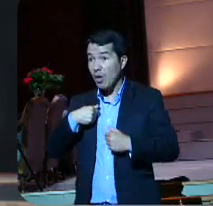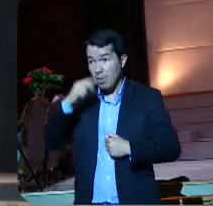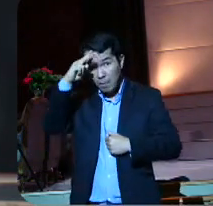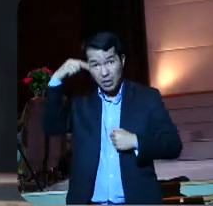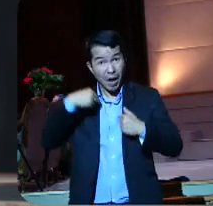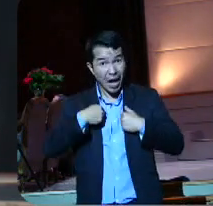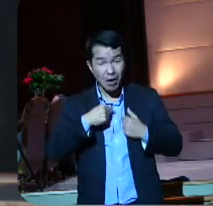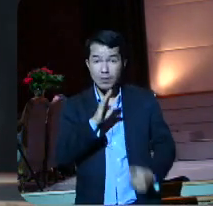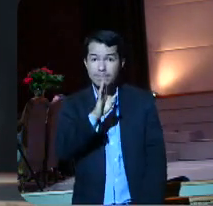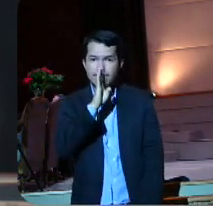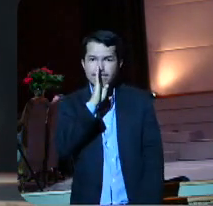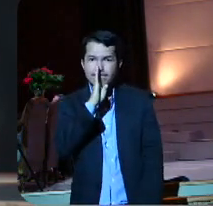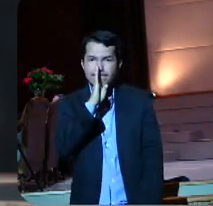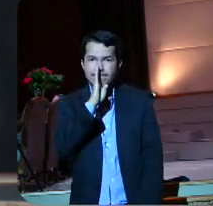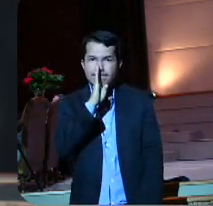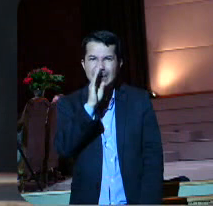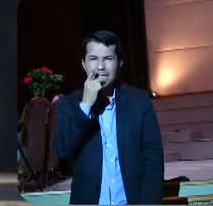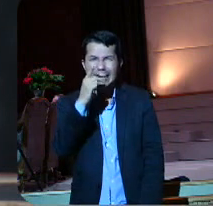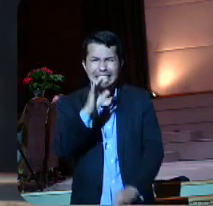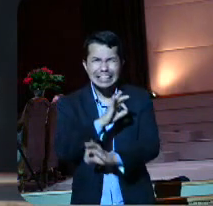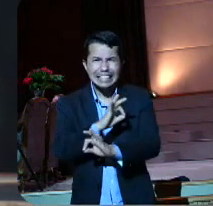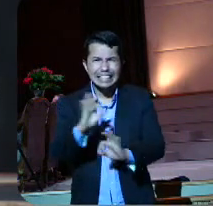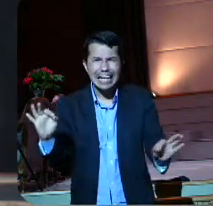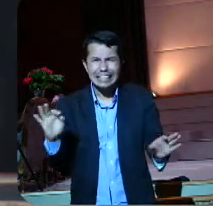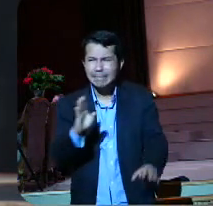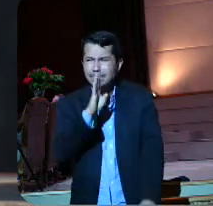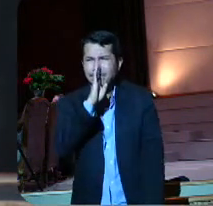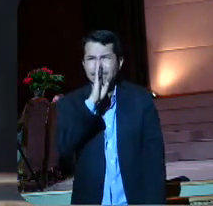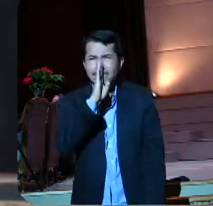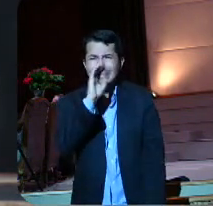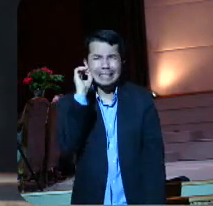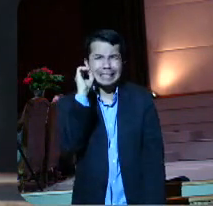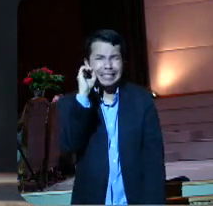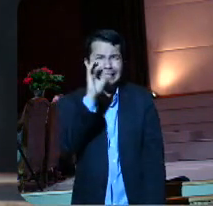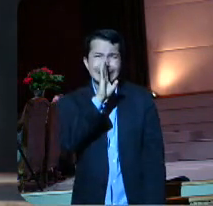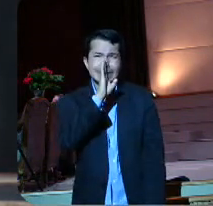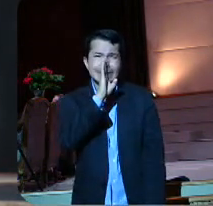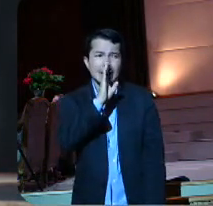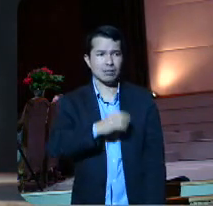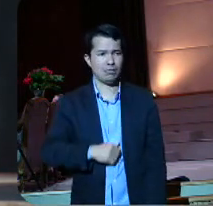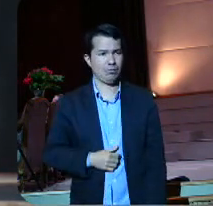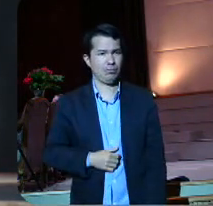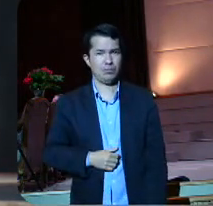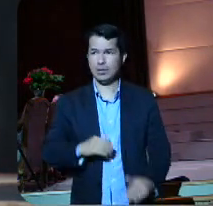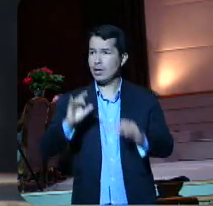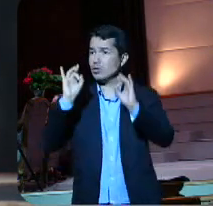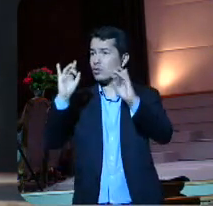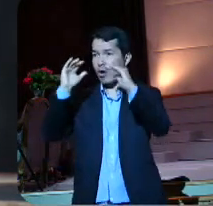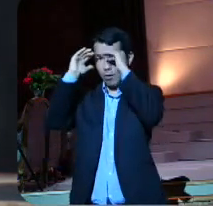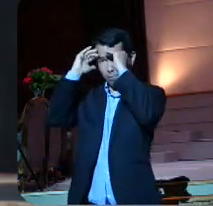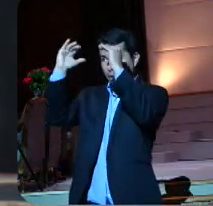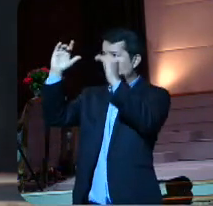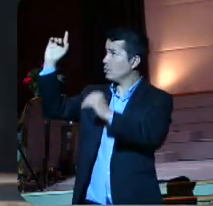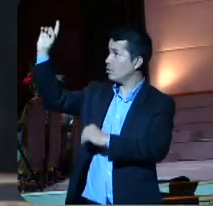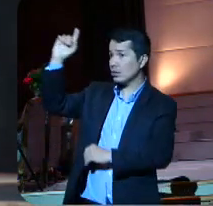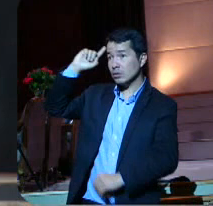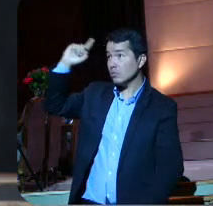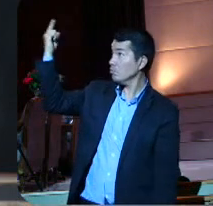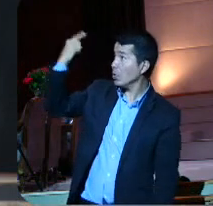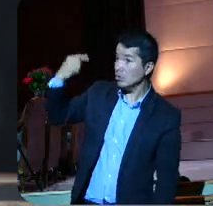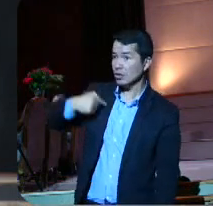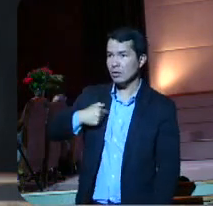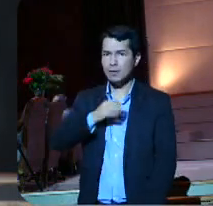Seguir Jesus de perto é diferente do que a gente está cheio de fervor